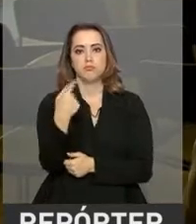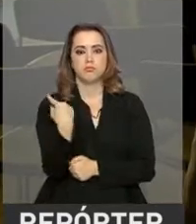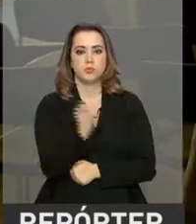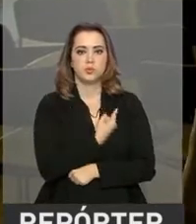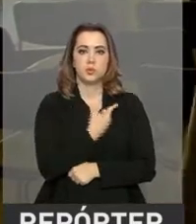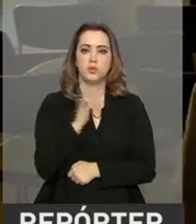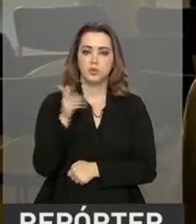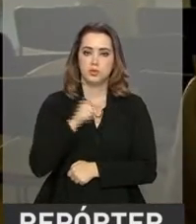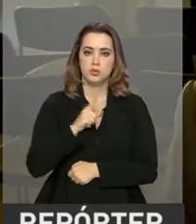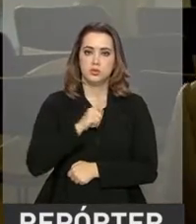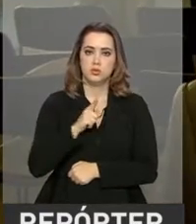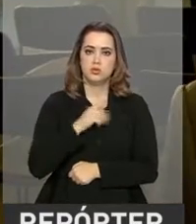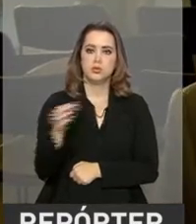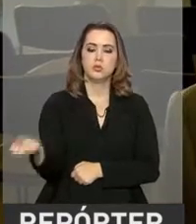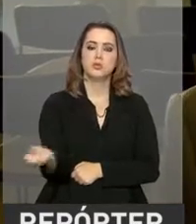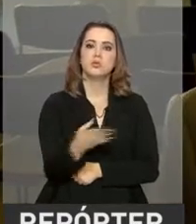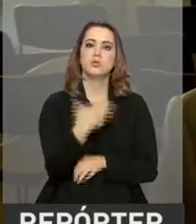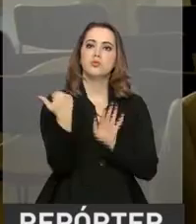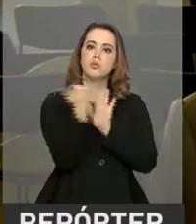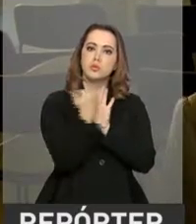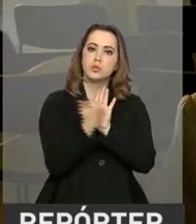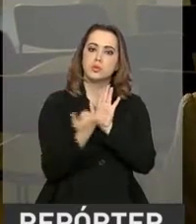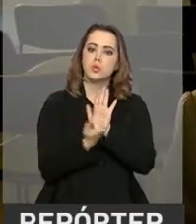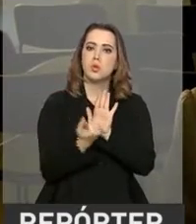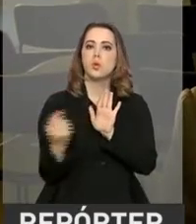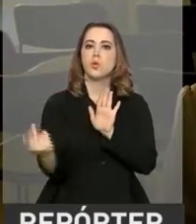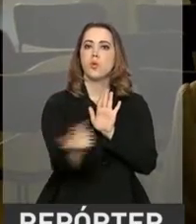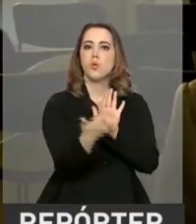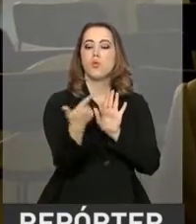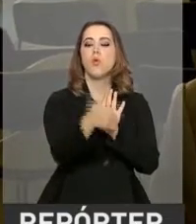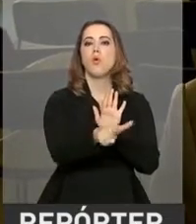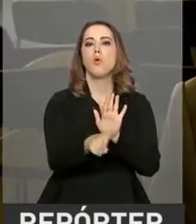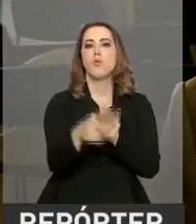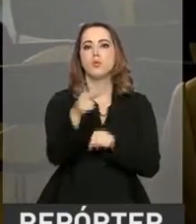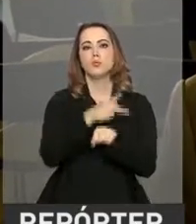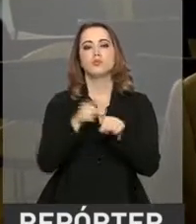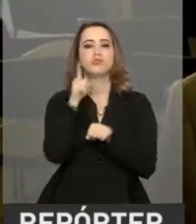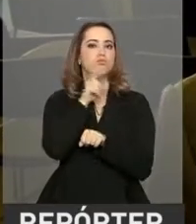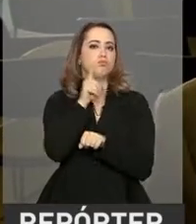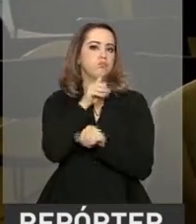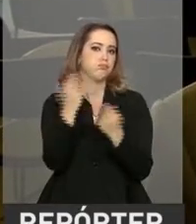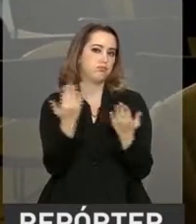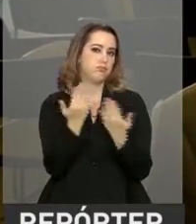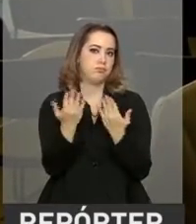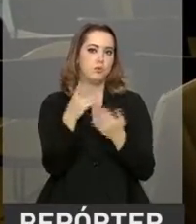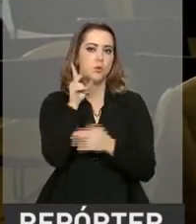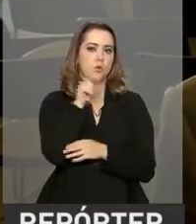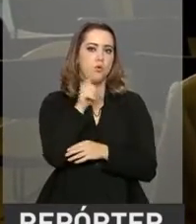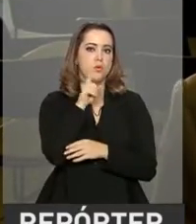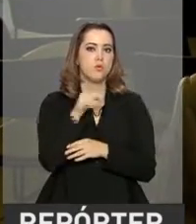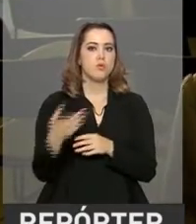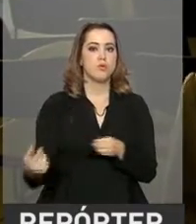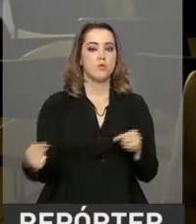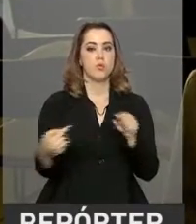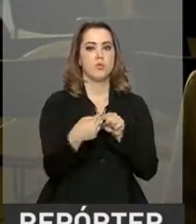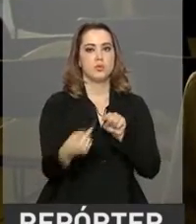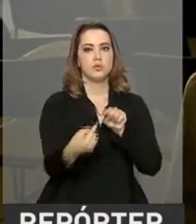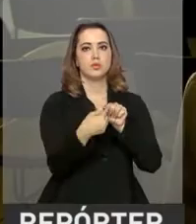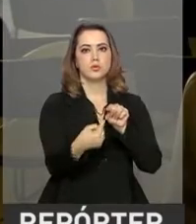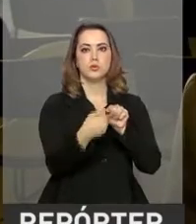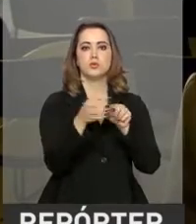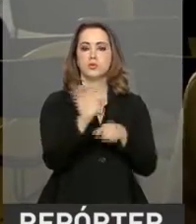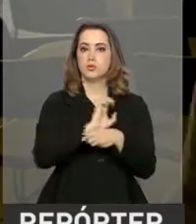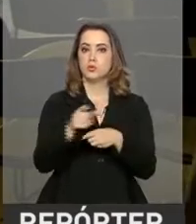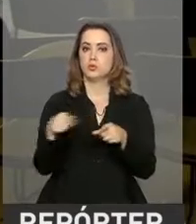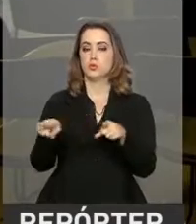novo modelo, que está baseado no modelo dos grandes países, como os Estados Unidos, onde se fazem as conexões com os estados e municípios, né? Então,